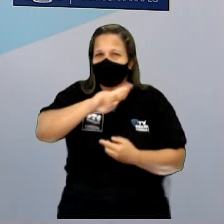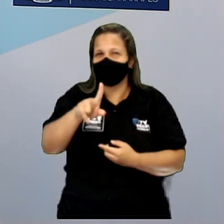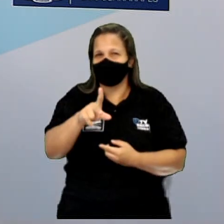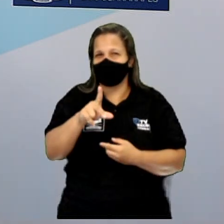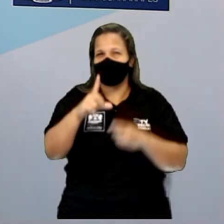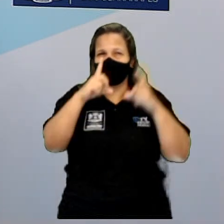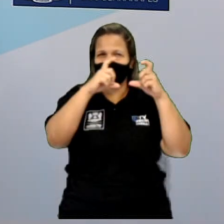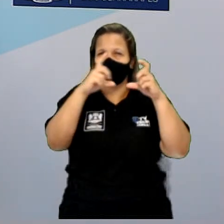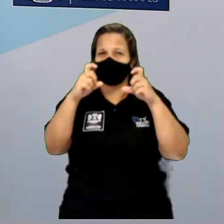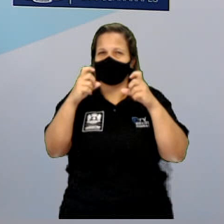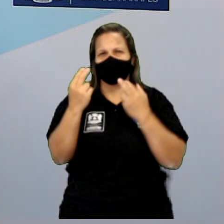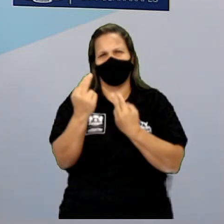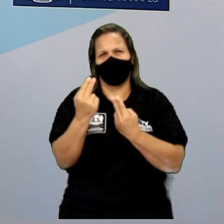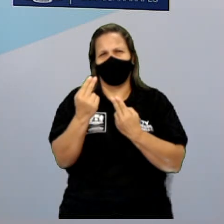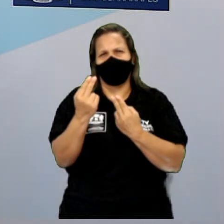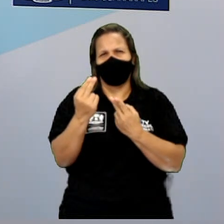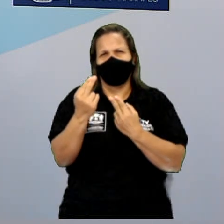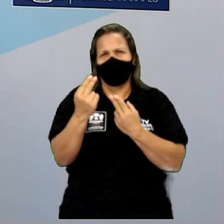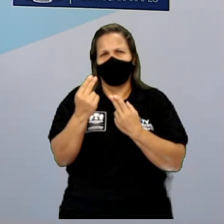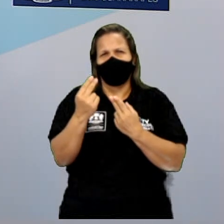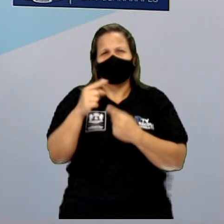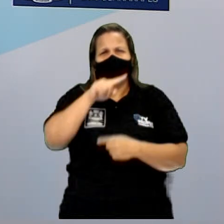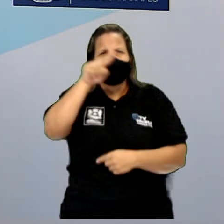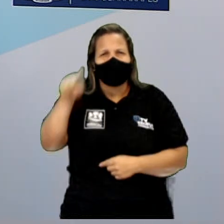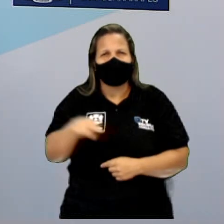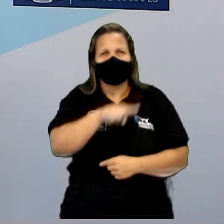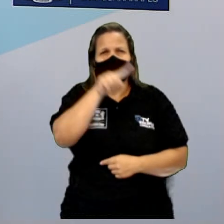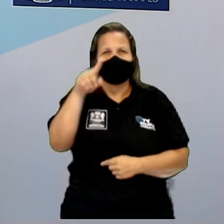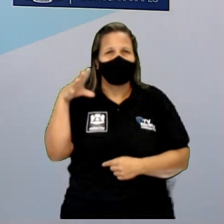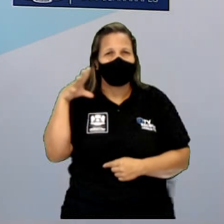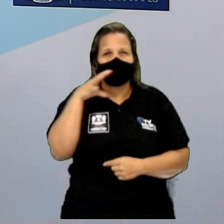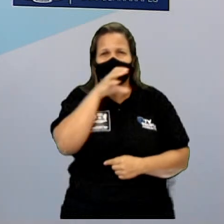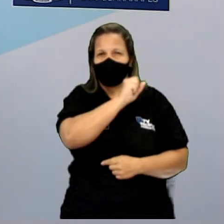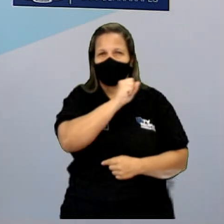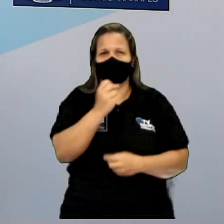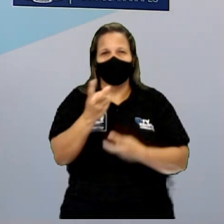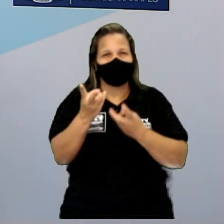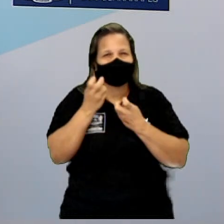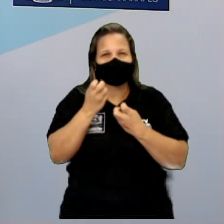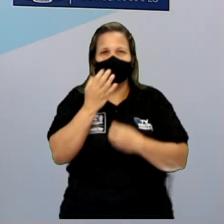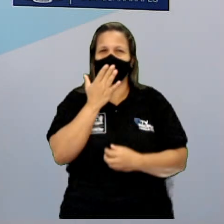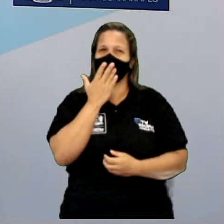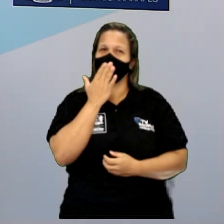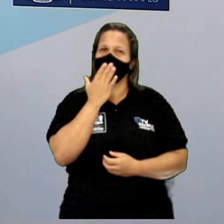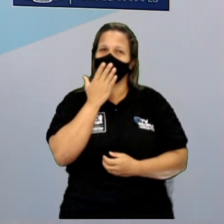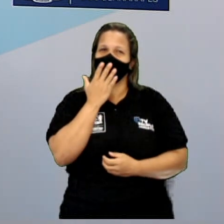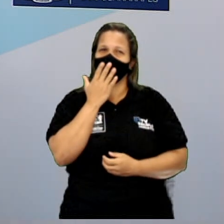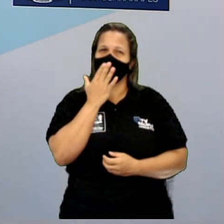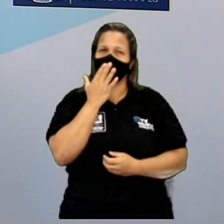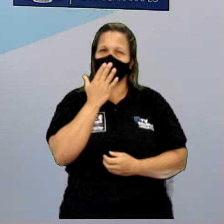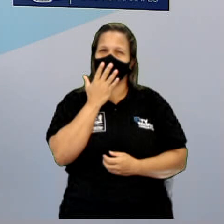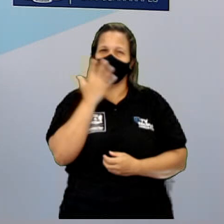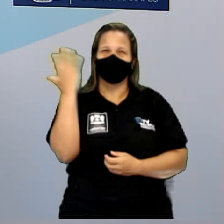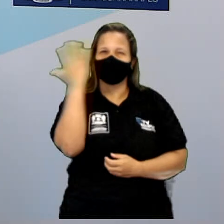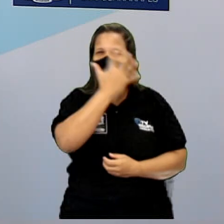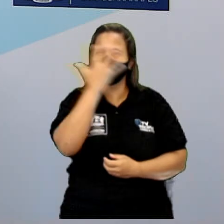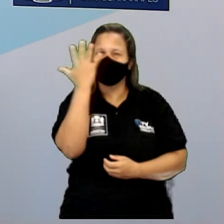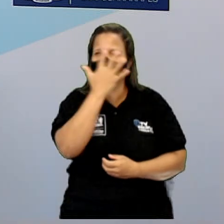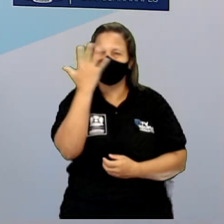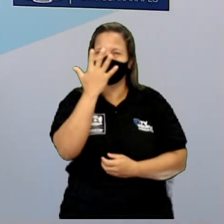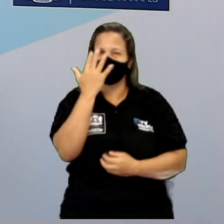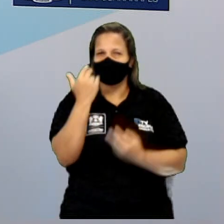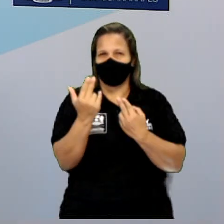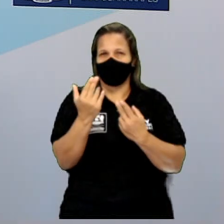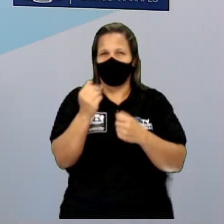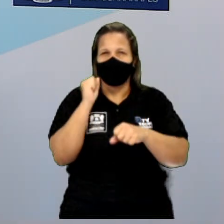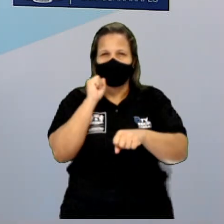no experimento. Quando você gira a uma determinada velocidade, você deixa de perceber as cores como elas são no disco parado,